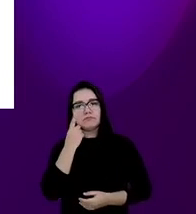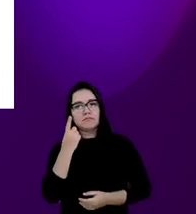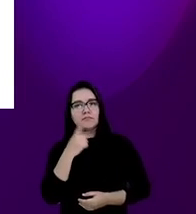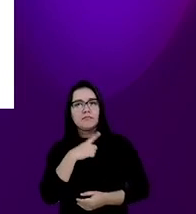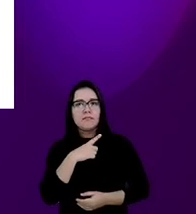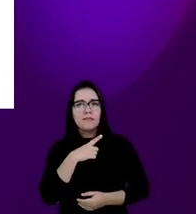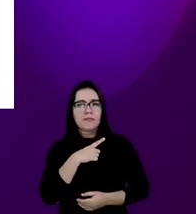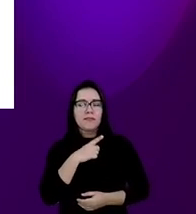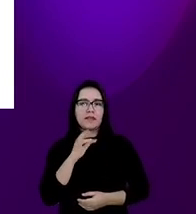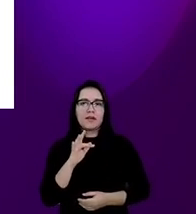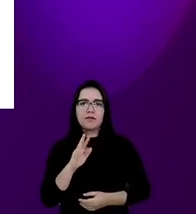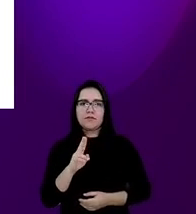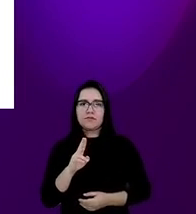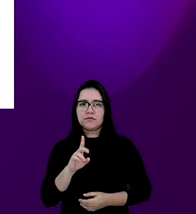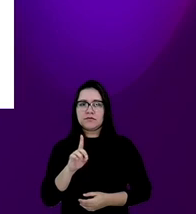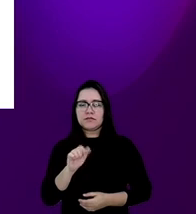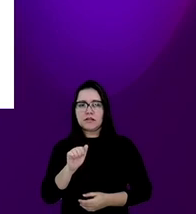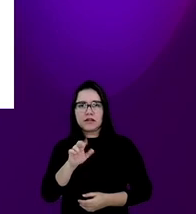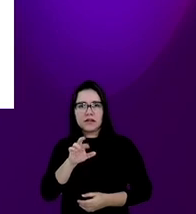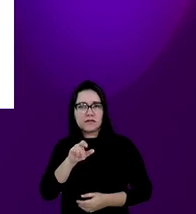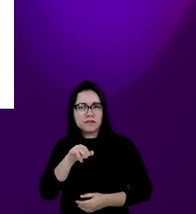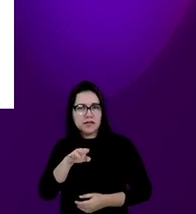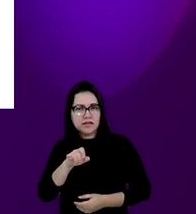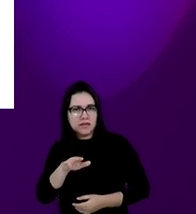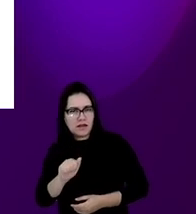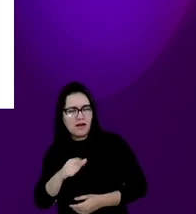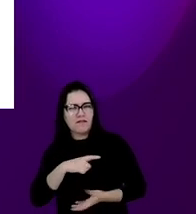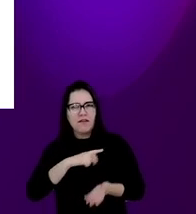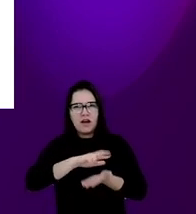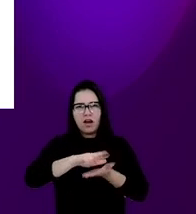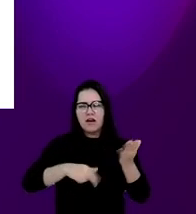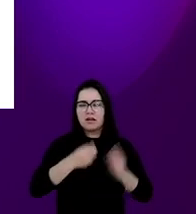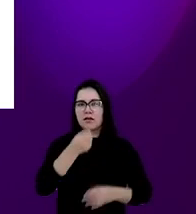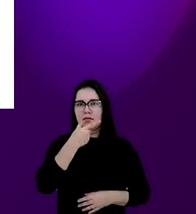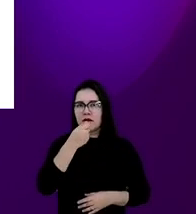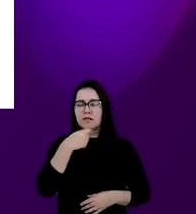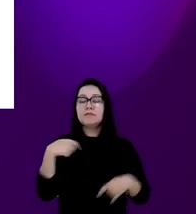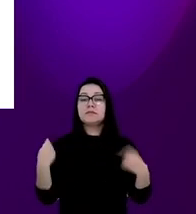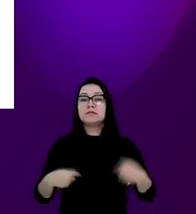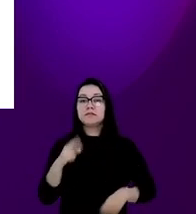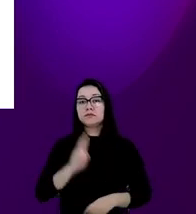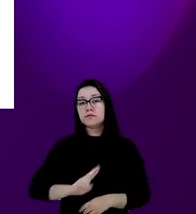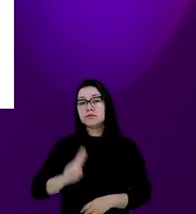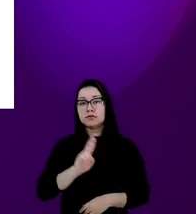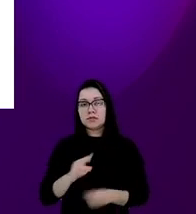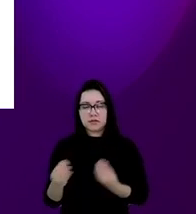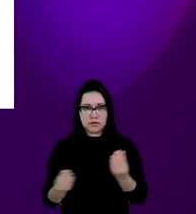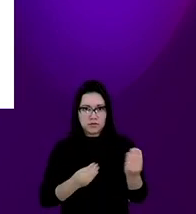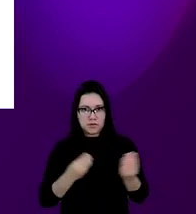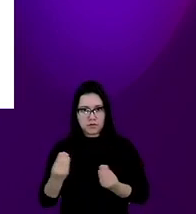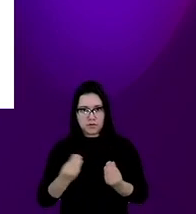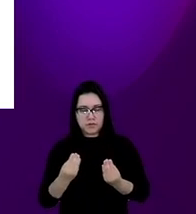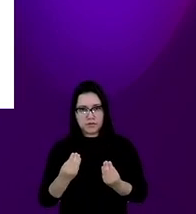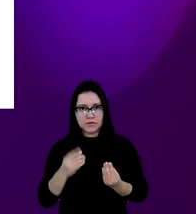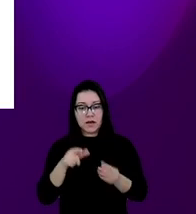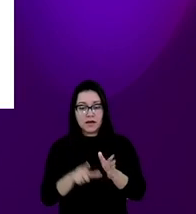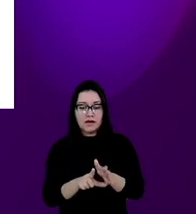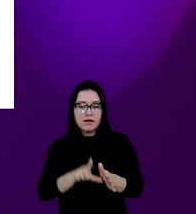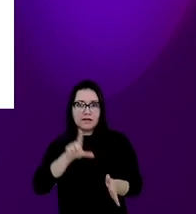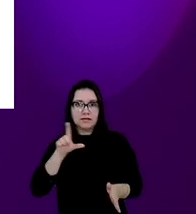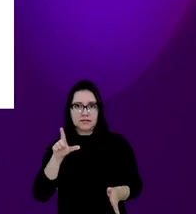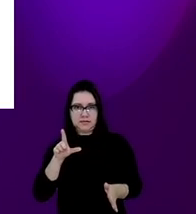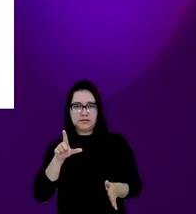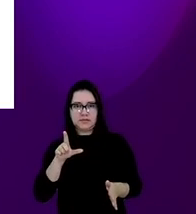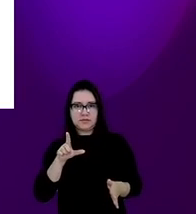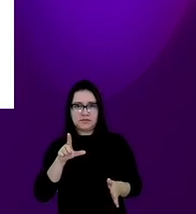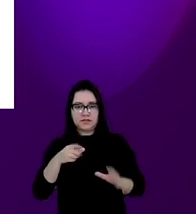fludarabina, a bendamustina, a própria clofarabina, elas devem ser utilizadas muito antes da retirada